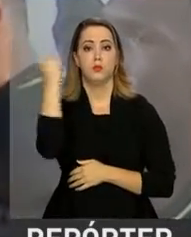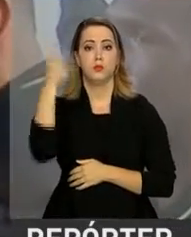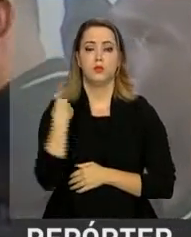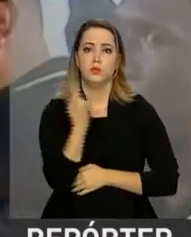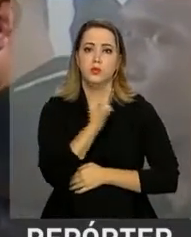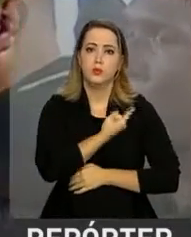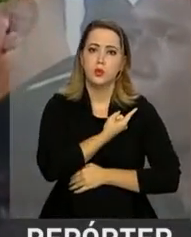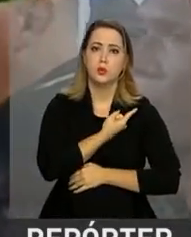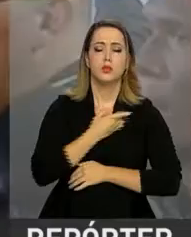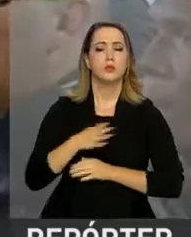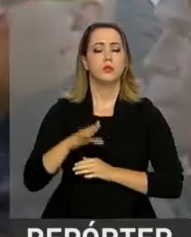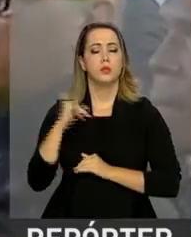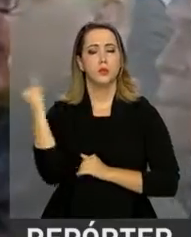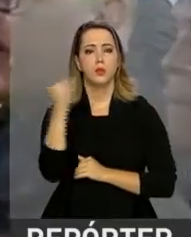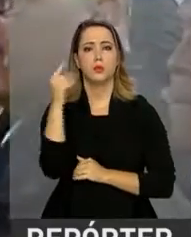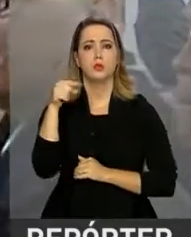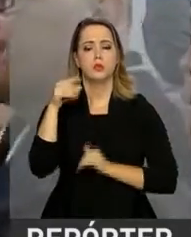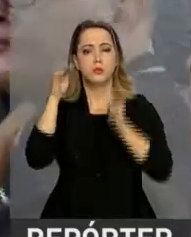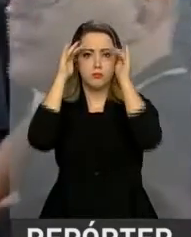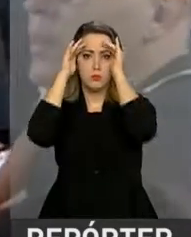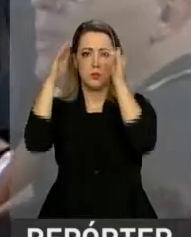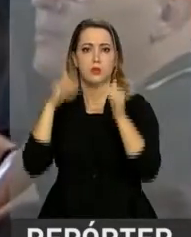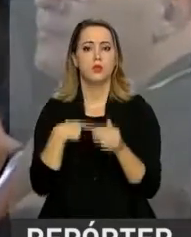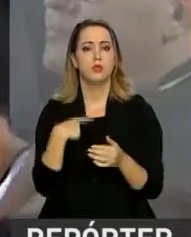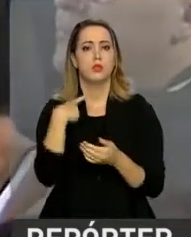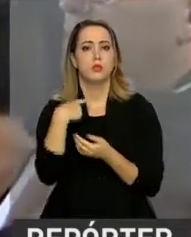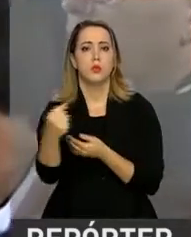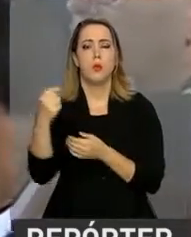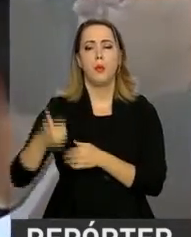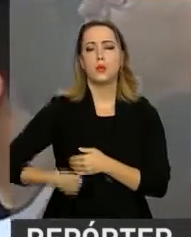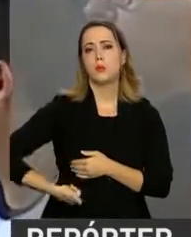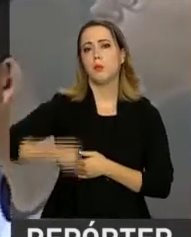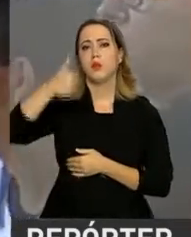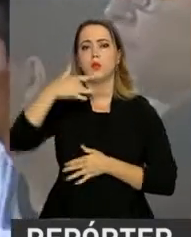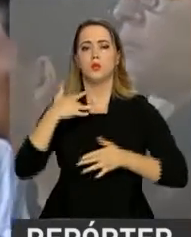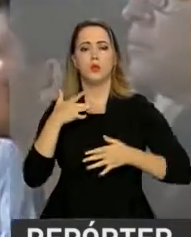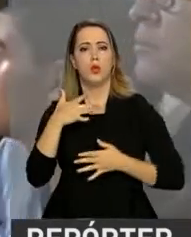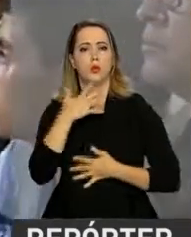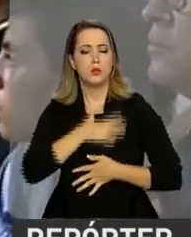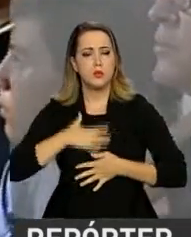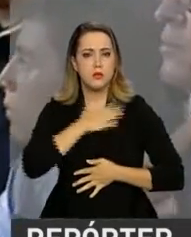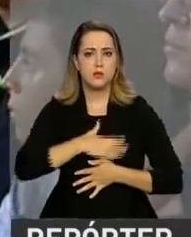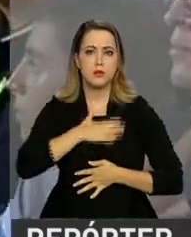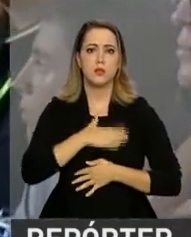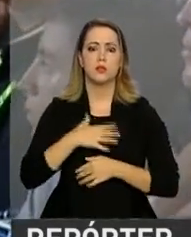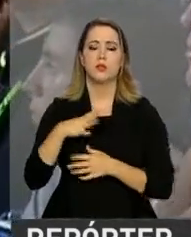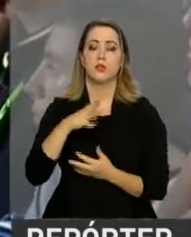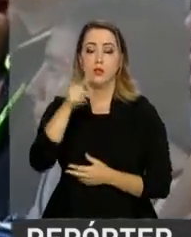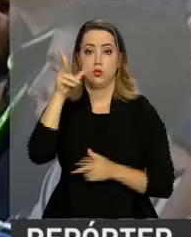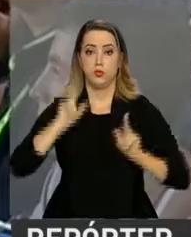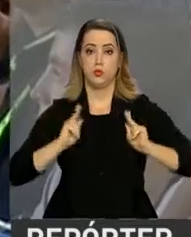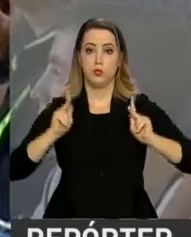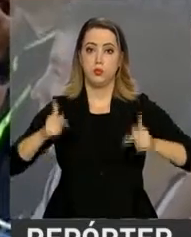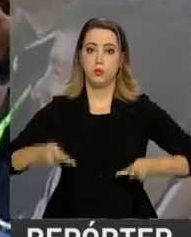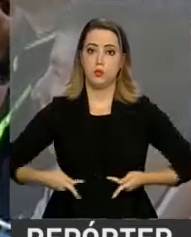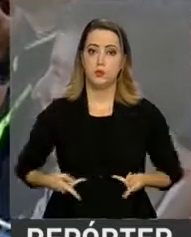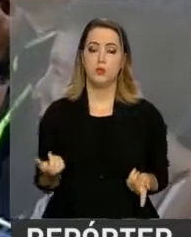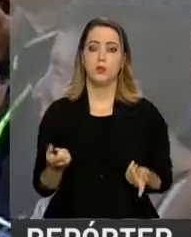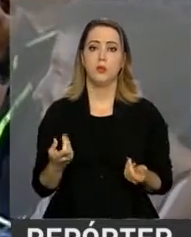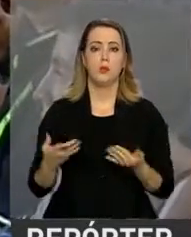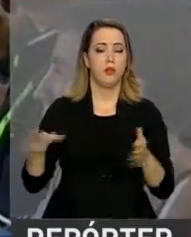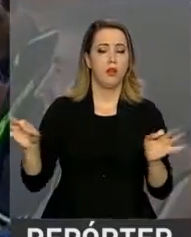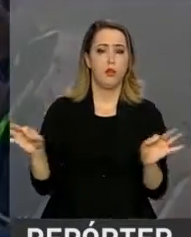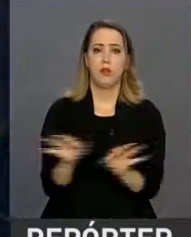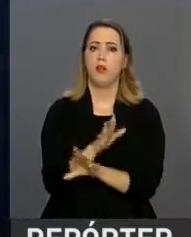da nobreza do deporte como catalisador dos melhores sentimentos humanos, como arma para combater a